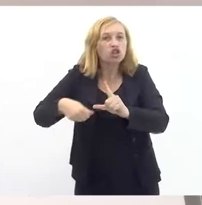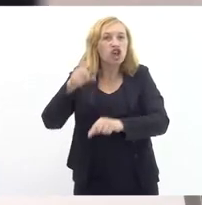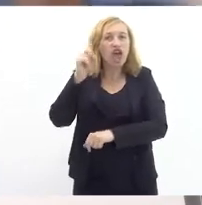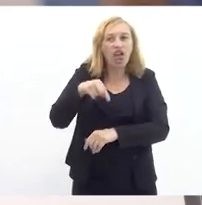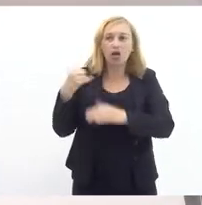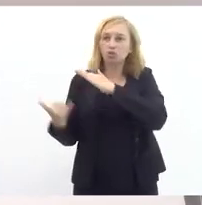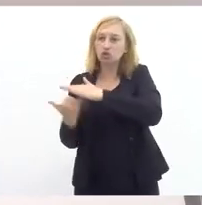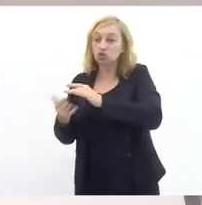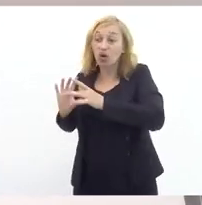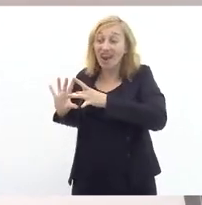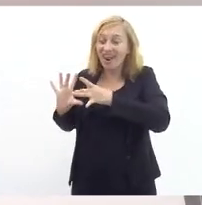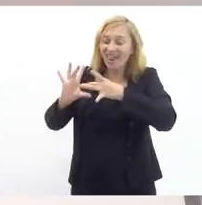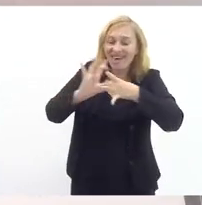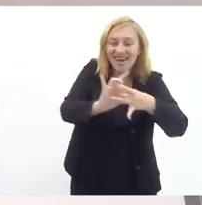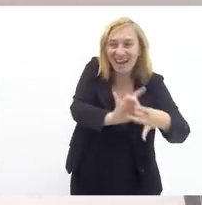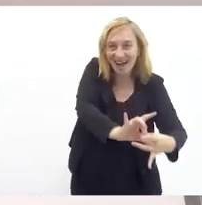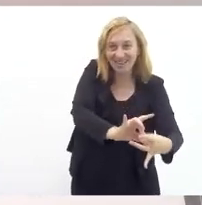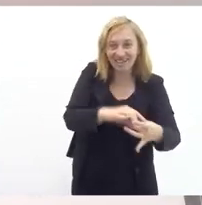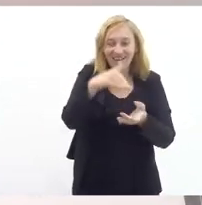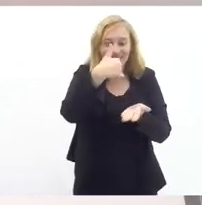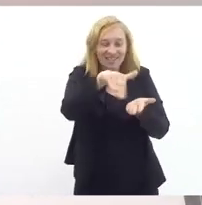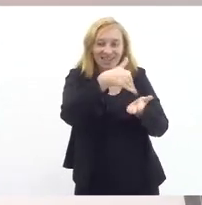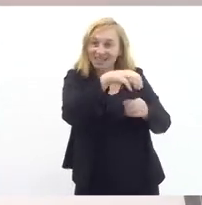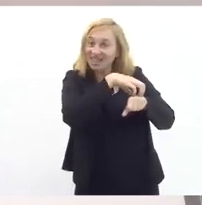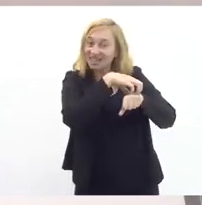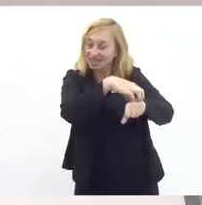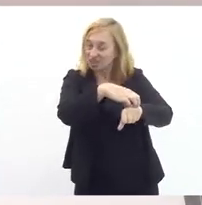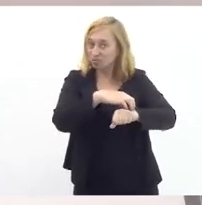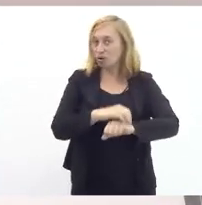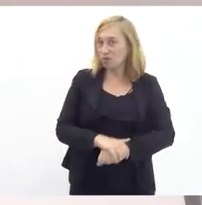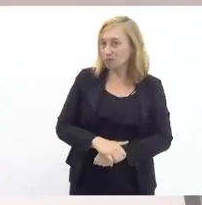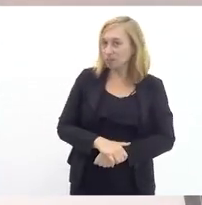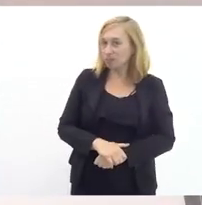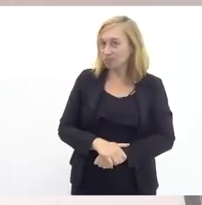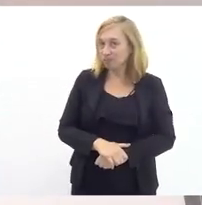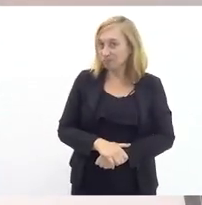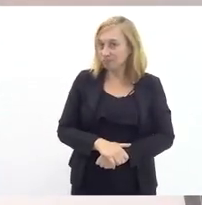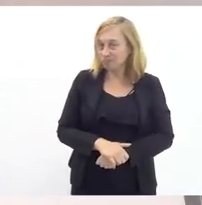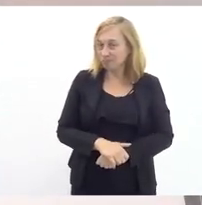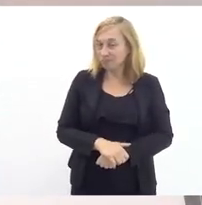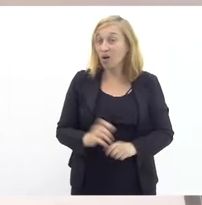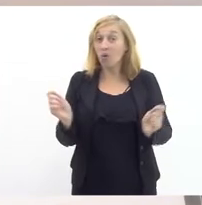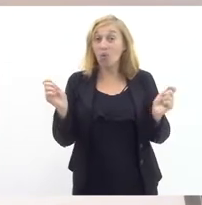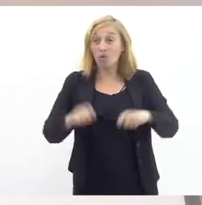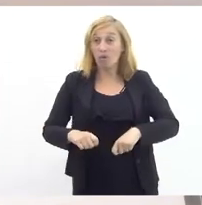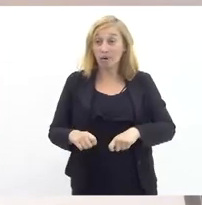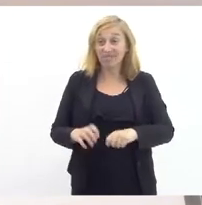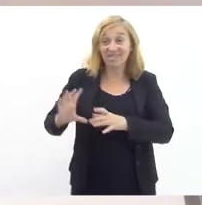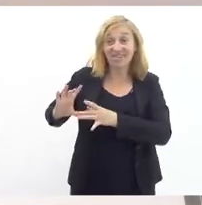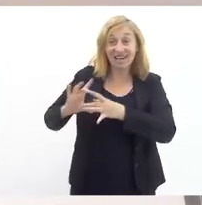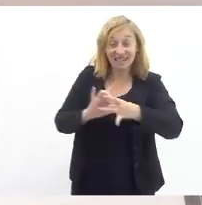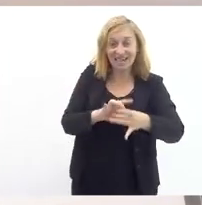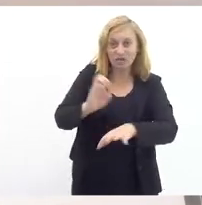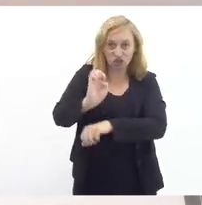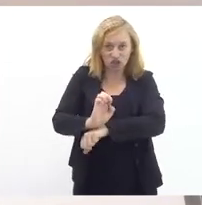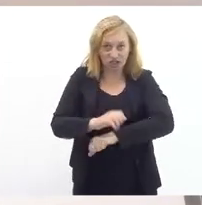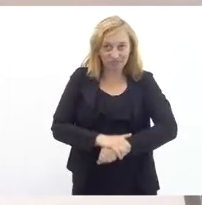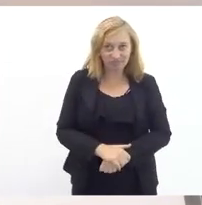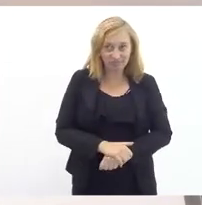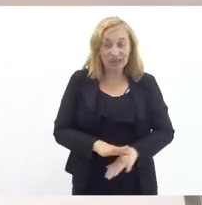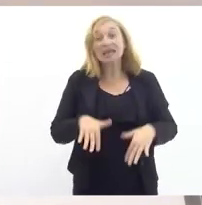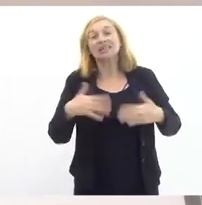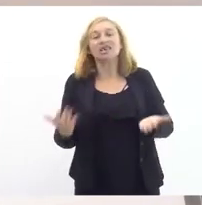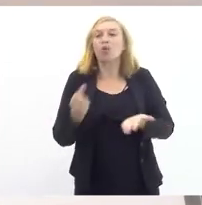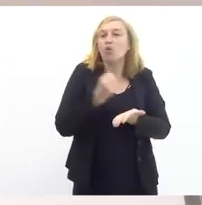instituição ligada à Secretaria de Transporte por via de competência ligada ao Estado. Então, o